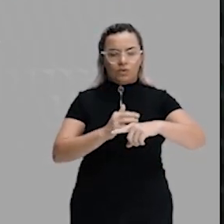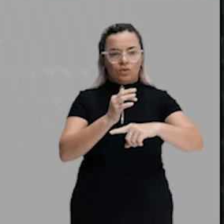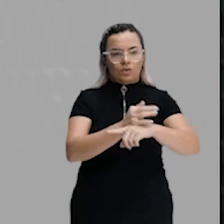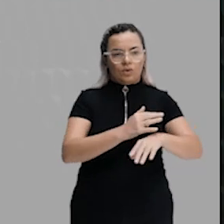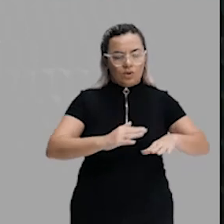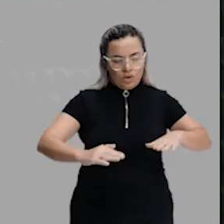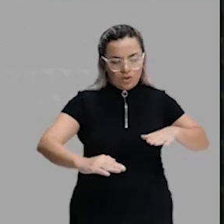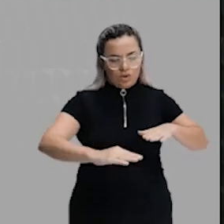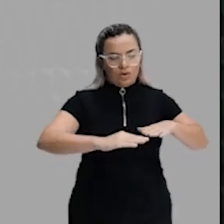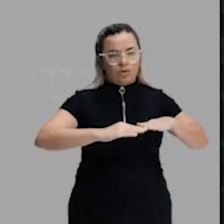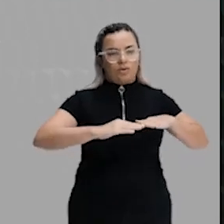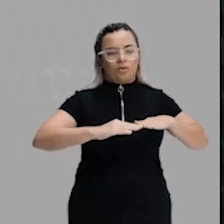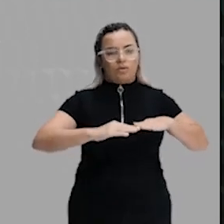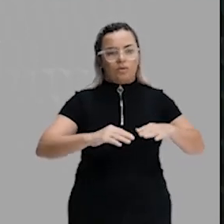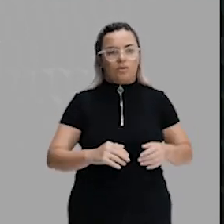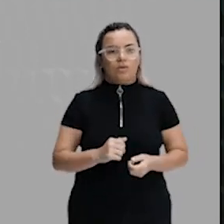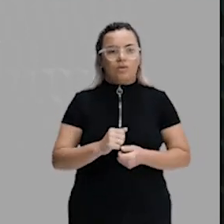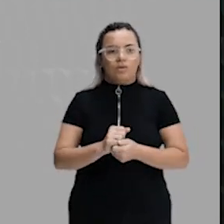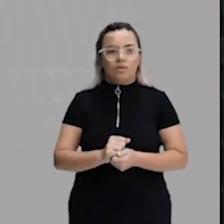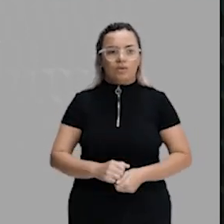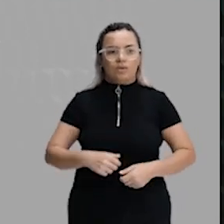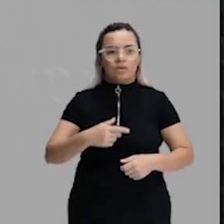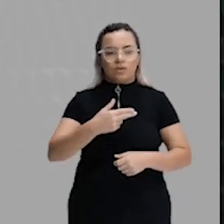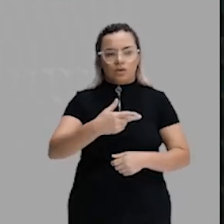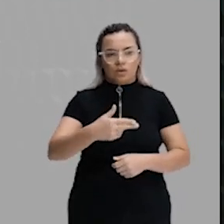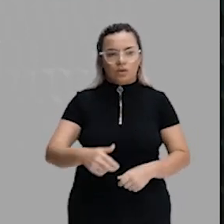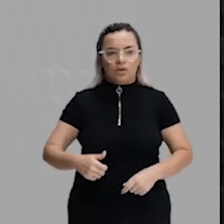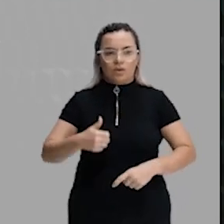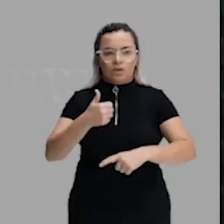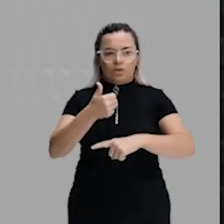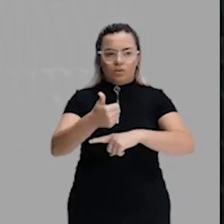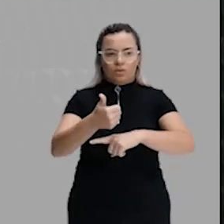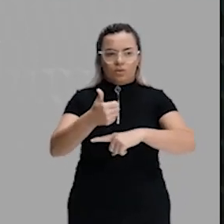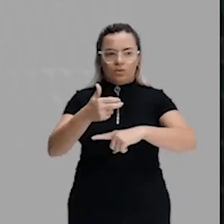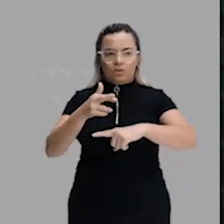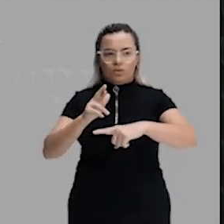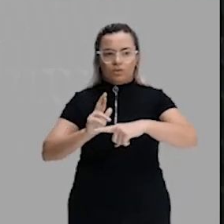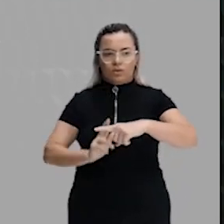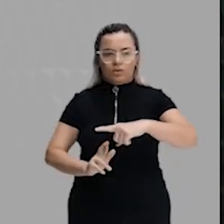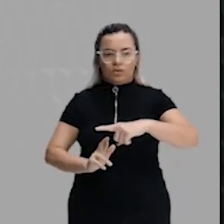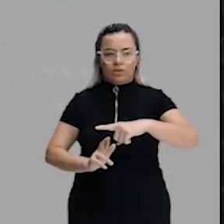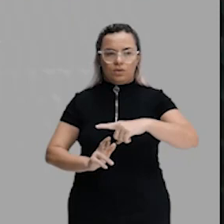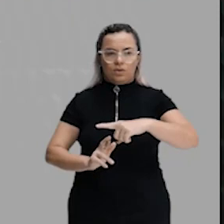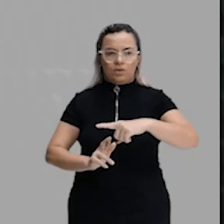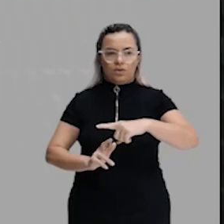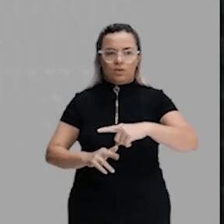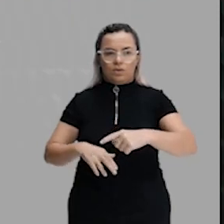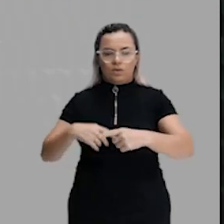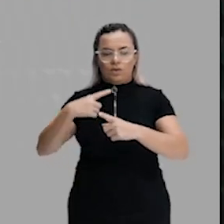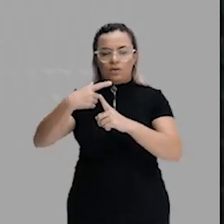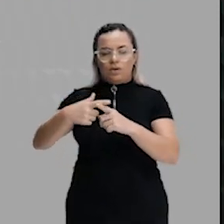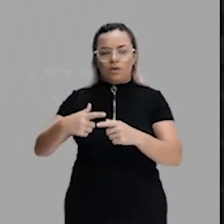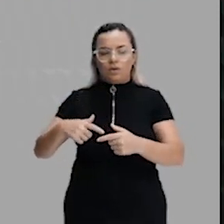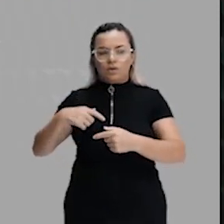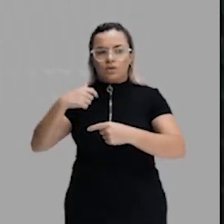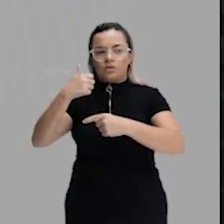Vai ser igual a 1 sobre R, mais 1 sobre R, mais 1 sobre R, por aí